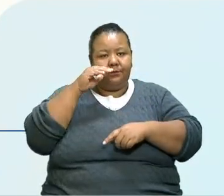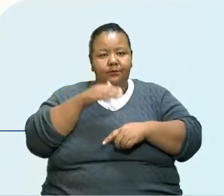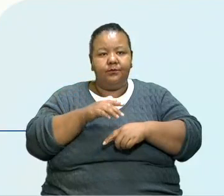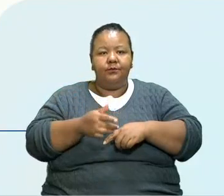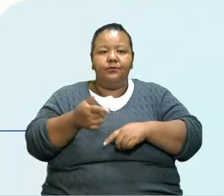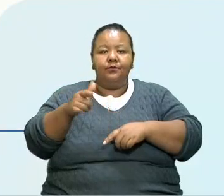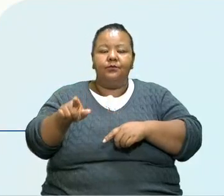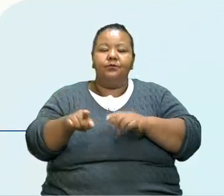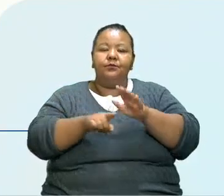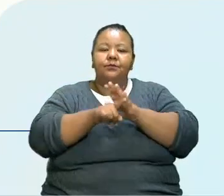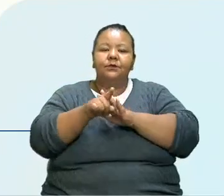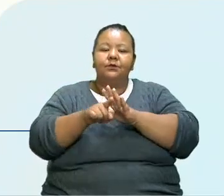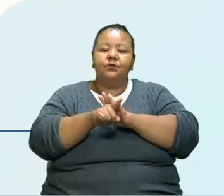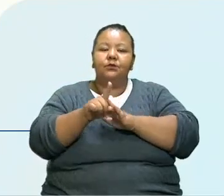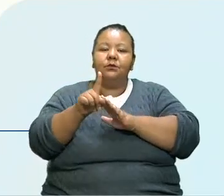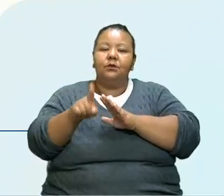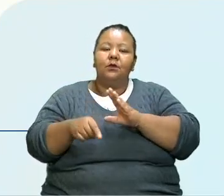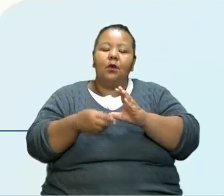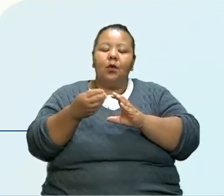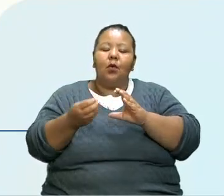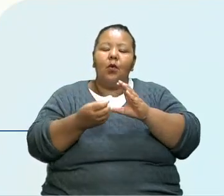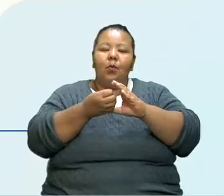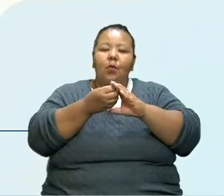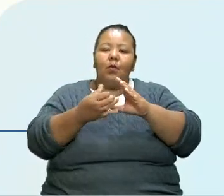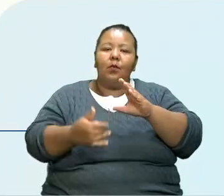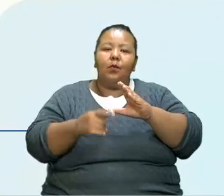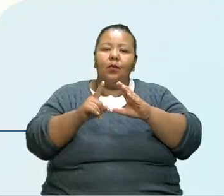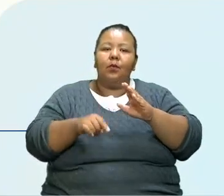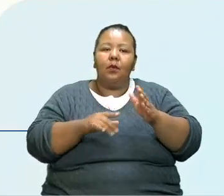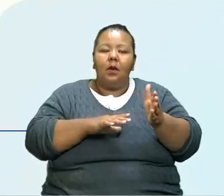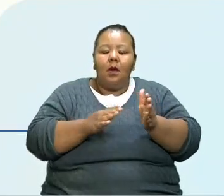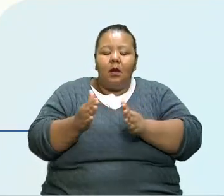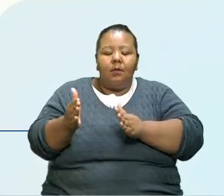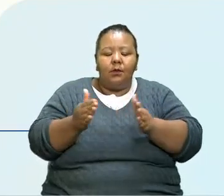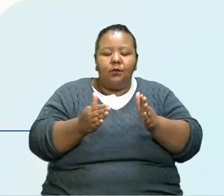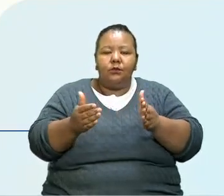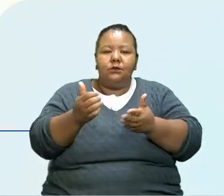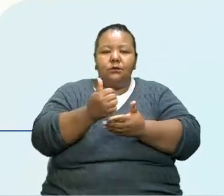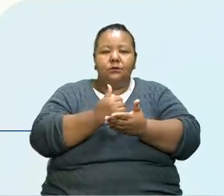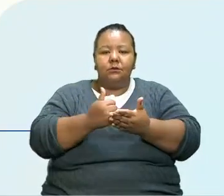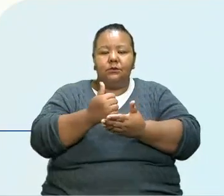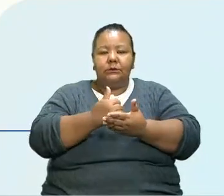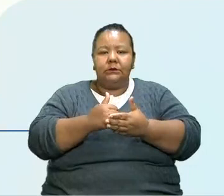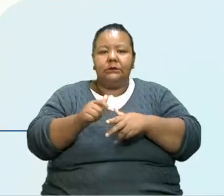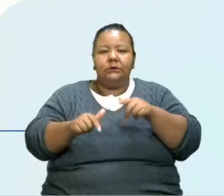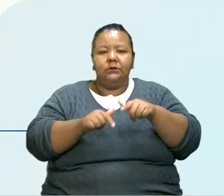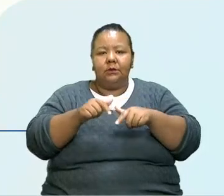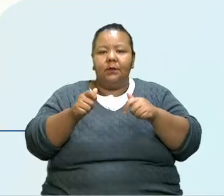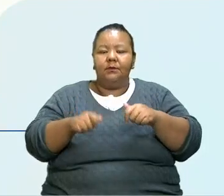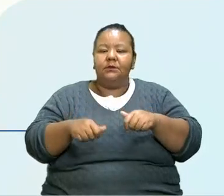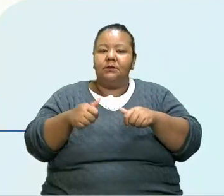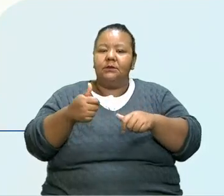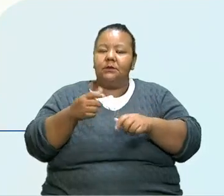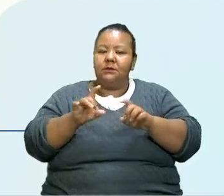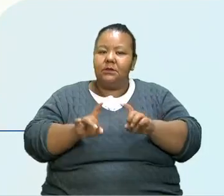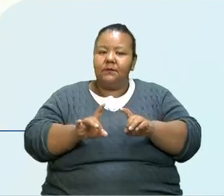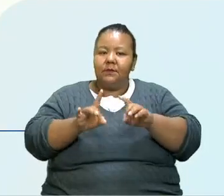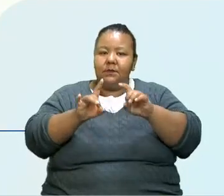A outra pergunta é, como é caracterizada a amplitude de controle quando o trabalho exige qualificação